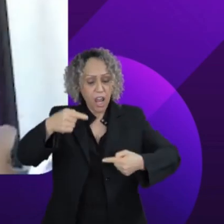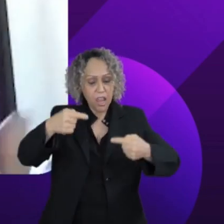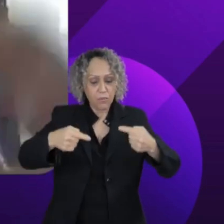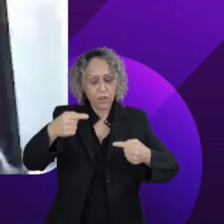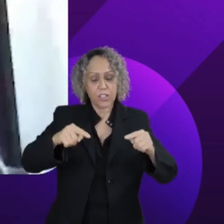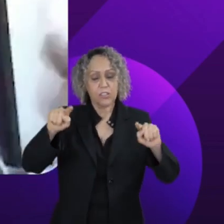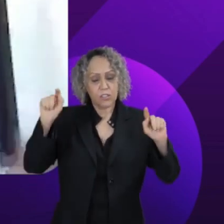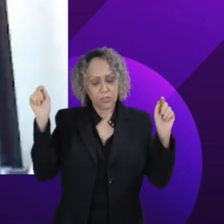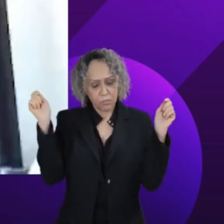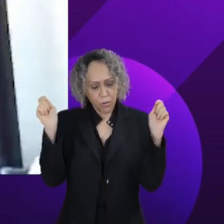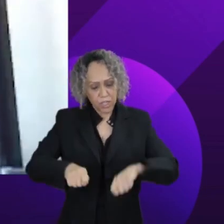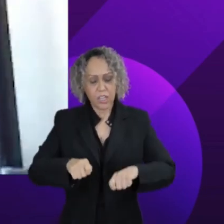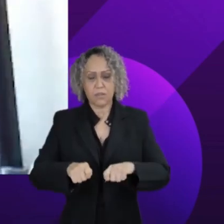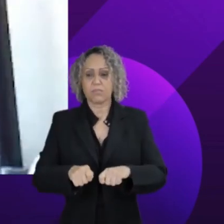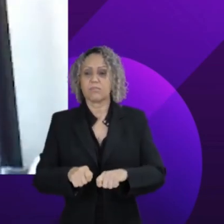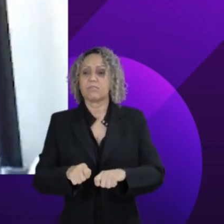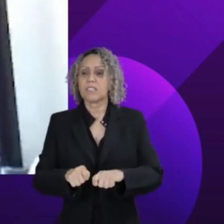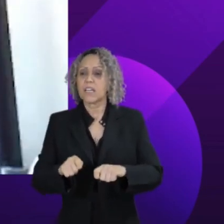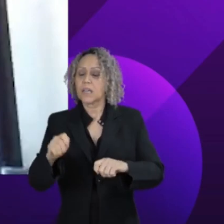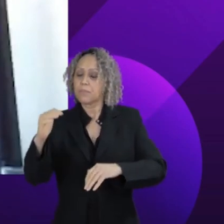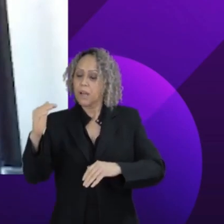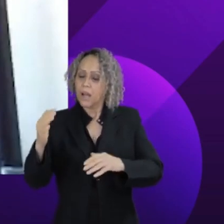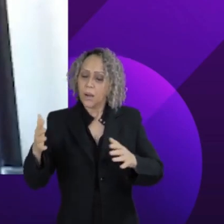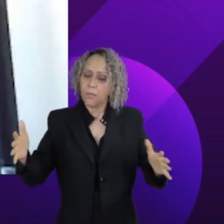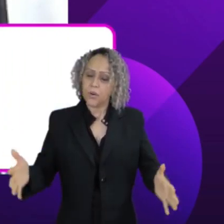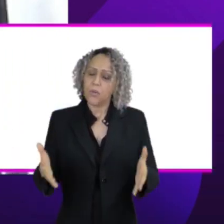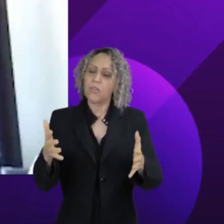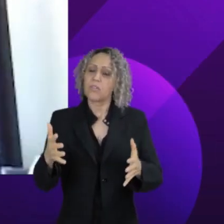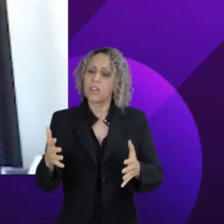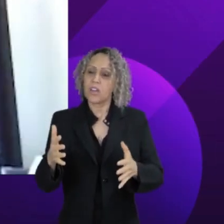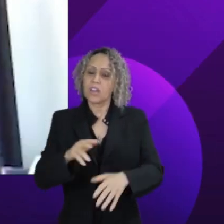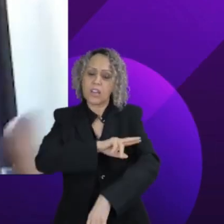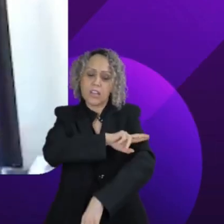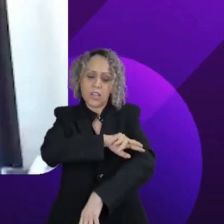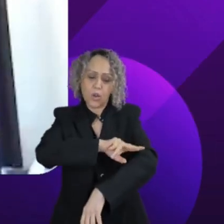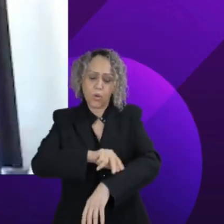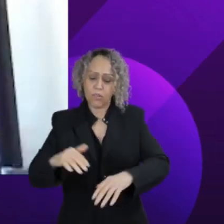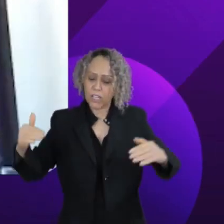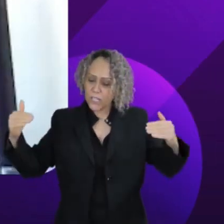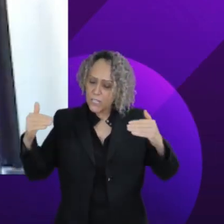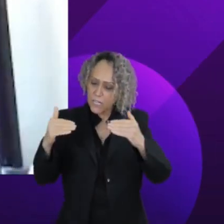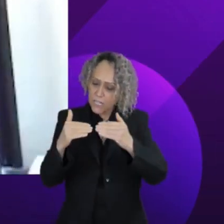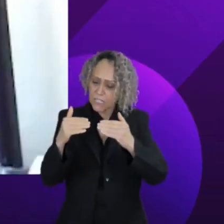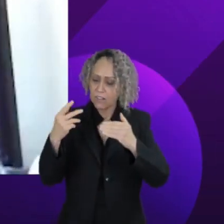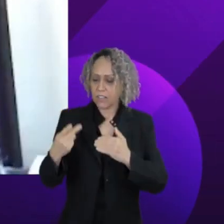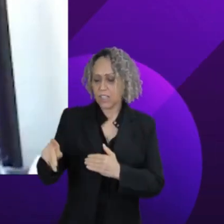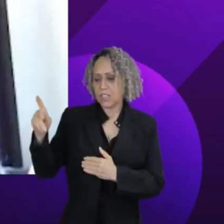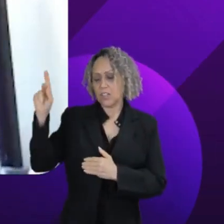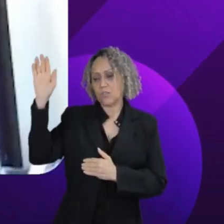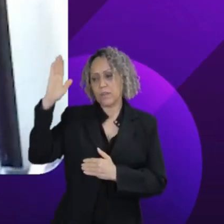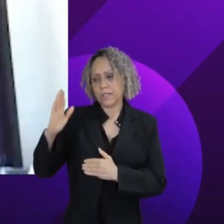no sentido de promover igualdade racial no nosso país. E vou trazer alguns exemplos.